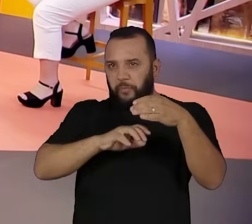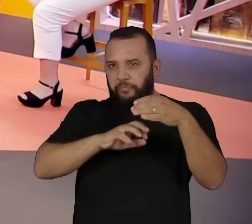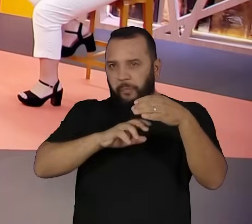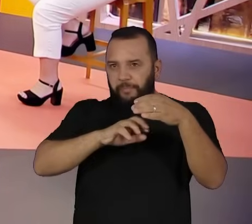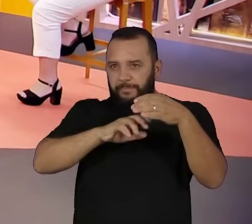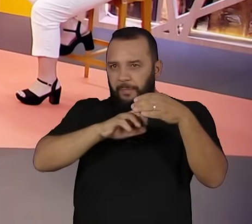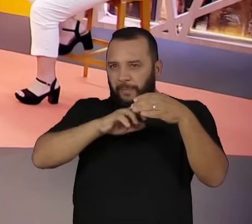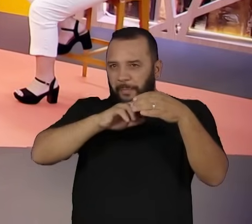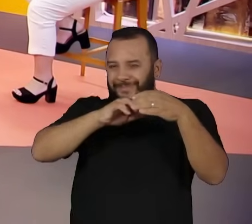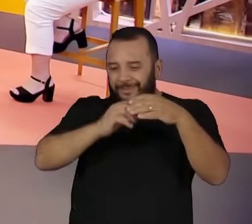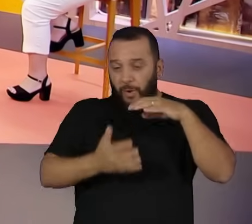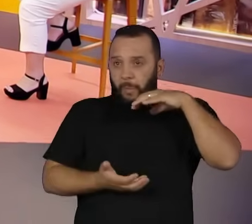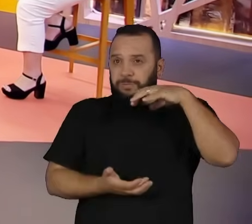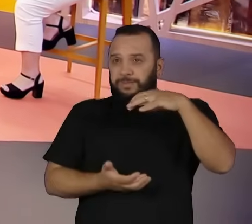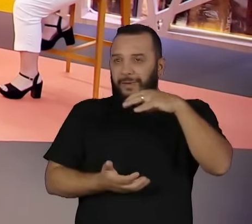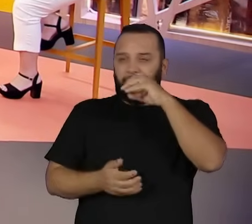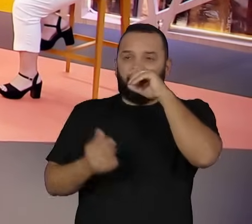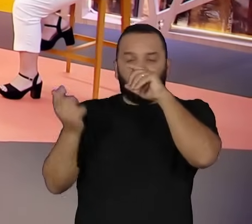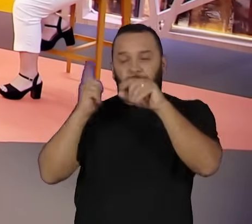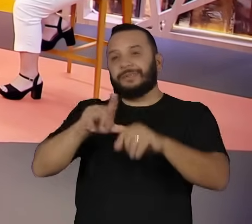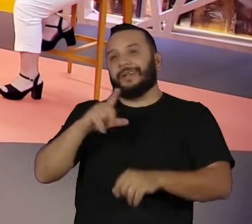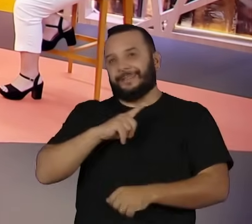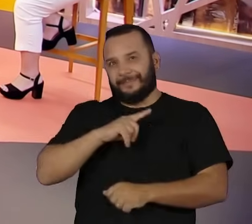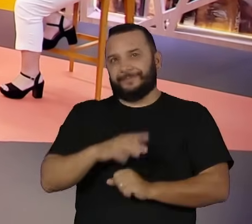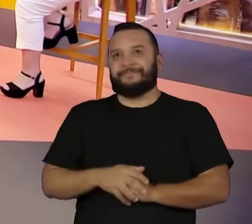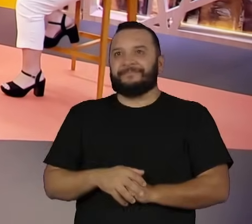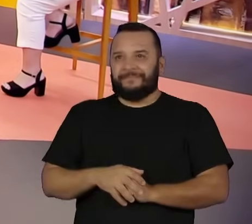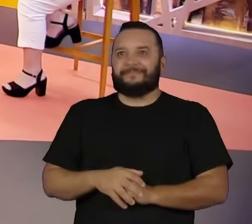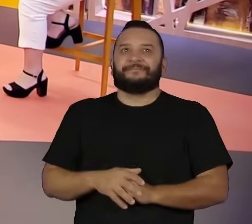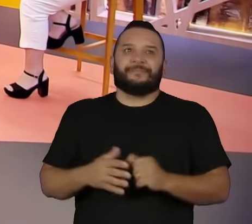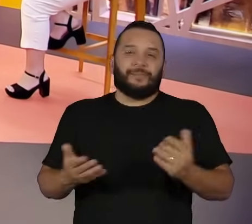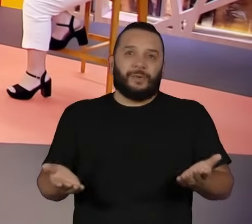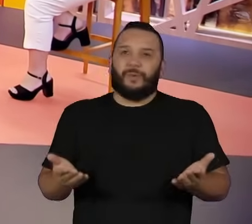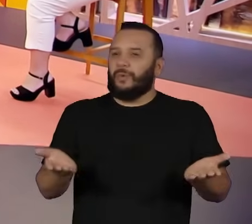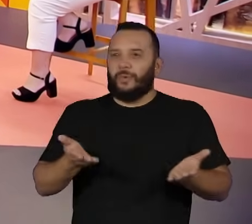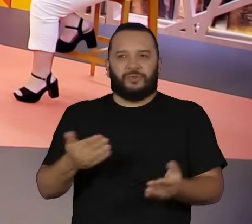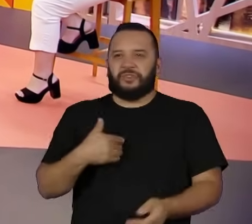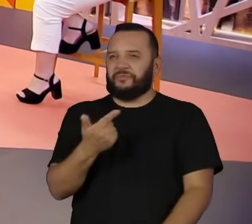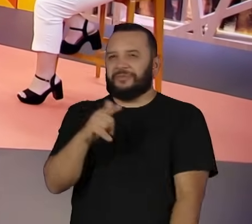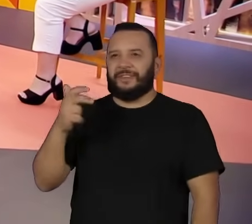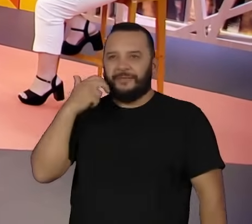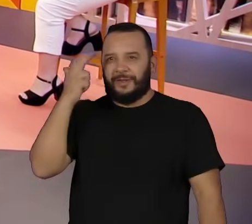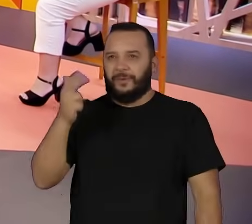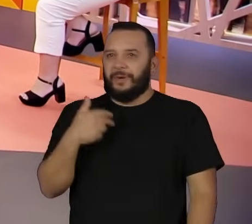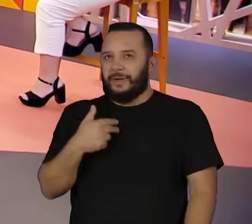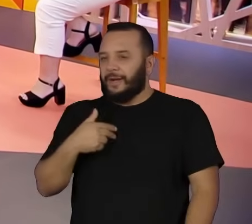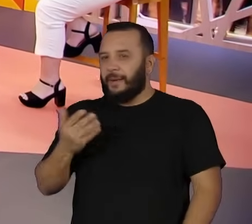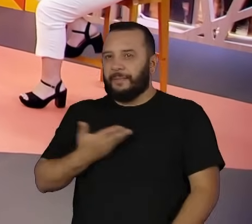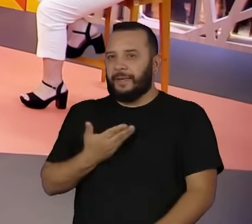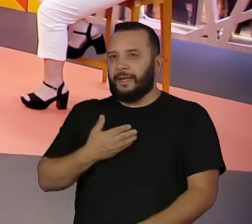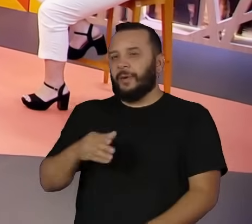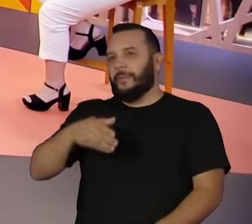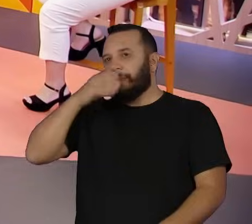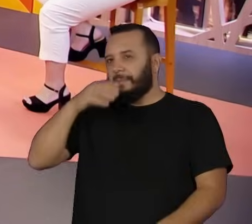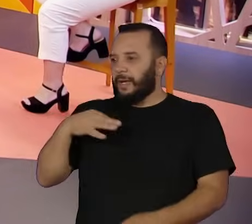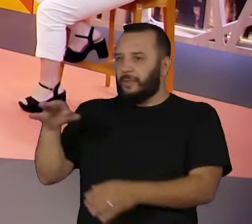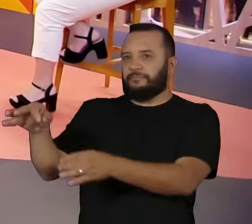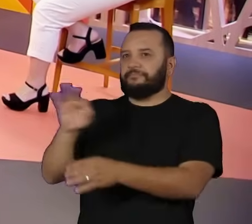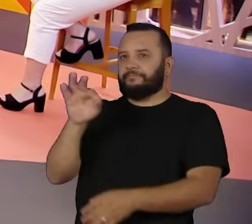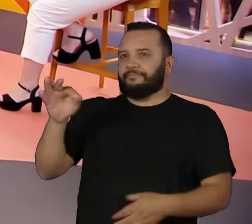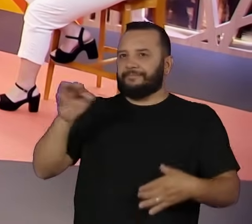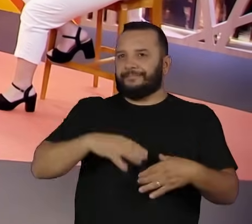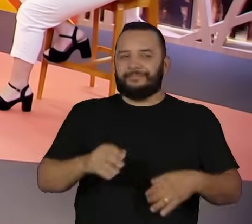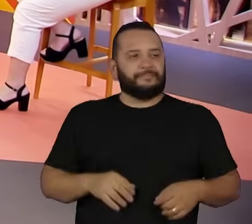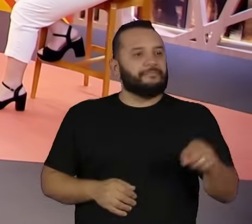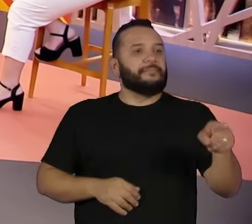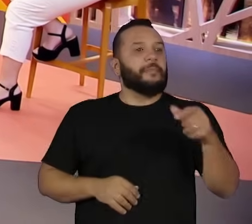você consegue juntar um montante grande. Hoje, para mim, assim, eu não tenho nem vergonha. Eu pego dos amigos que estão bebendo alguma coisa numa latinha,